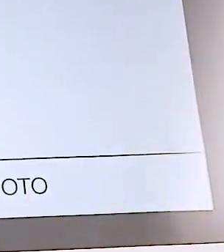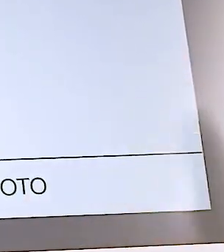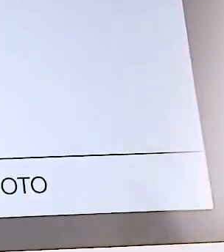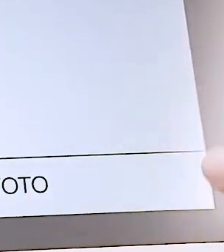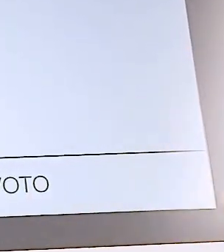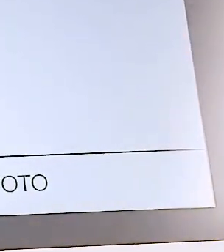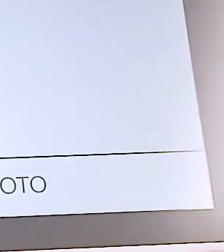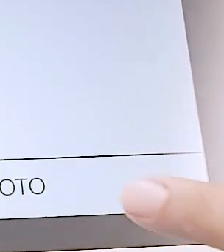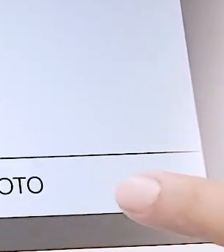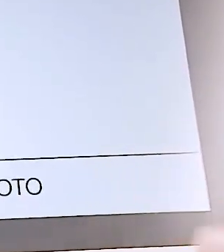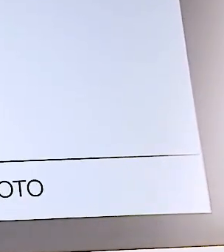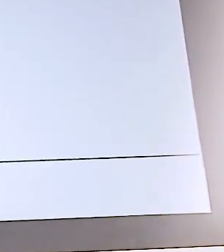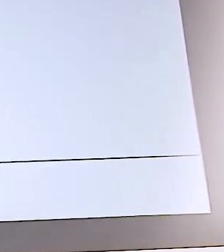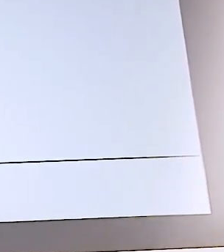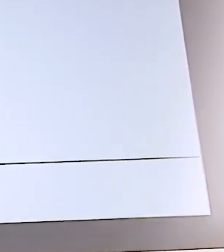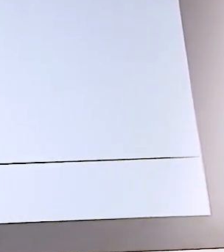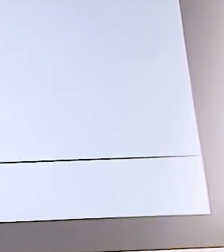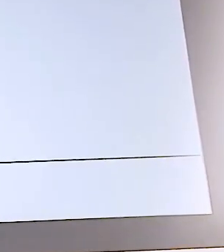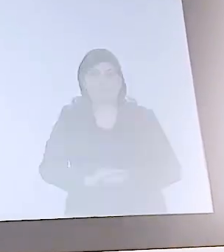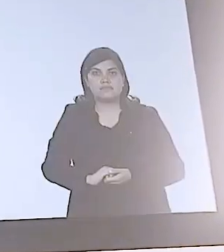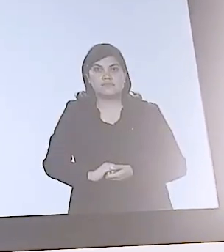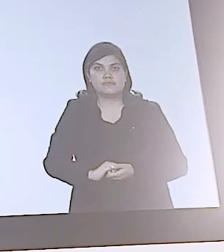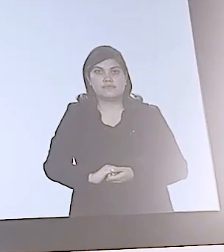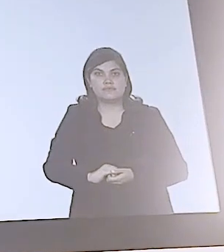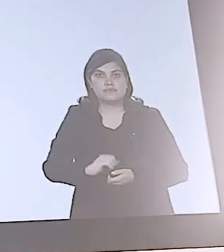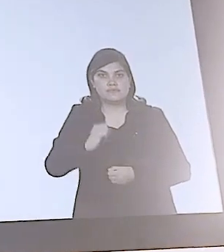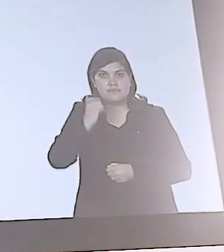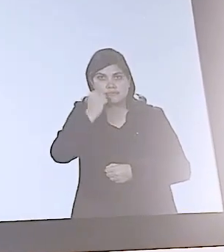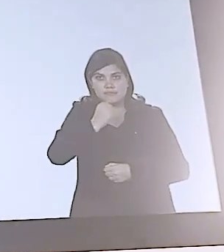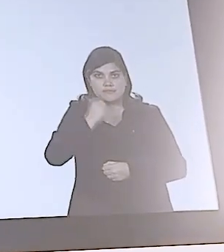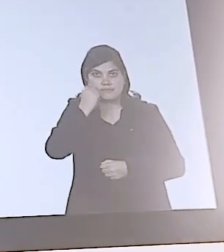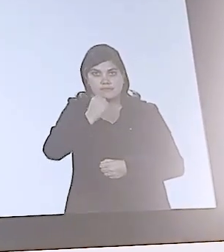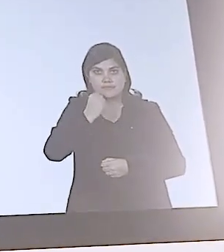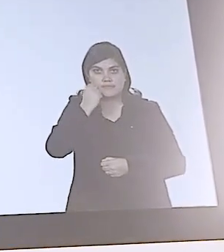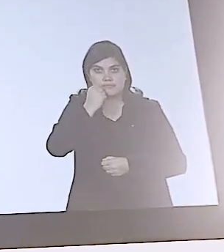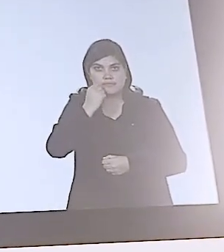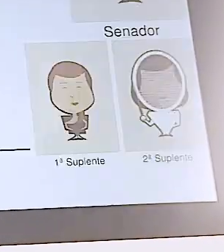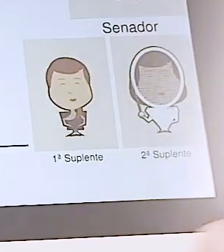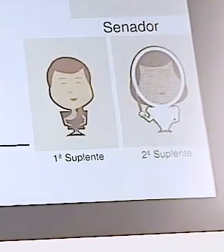Deu tudo certo, conferiu seu voto. Confirma. Senador.